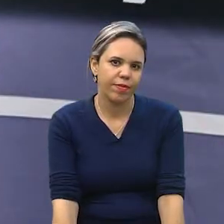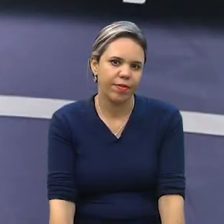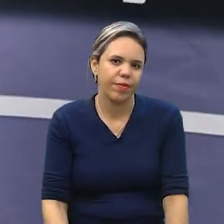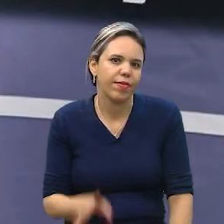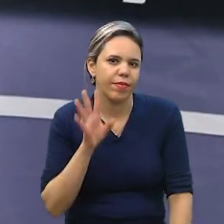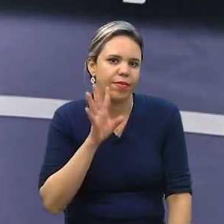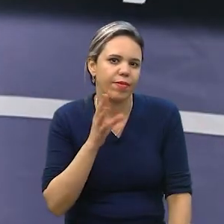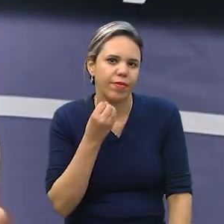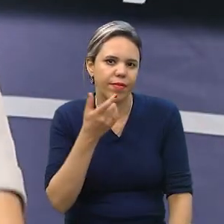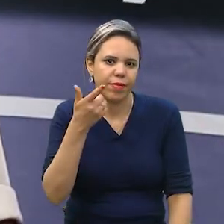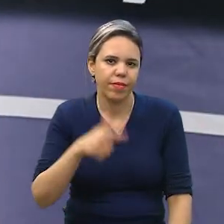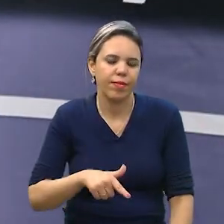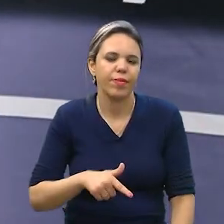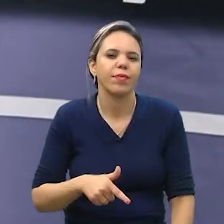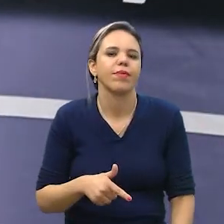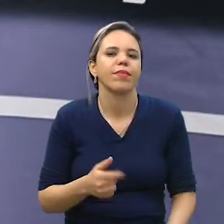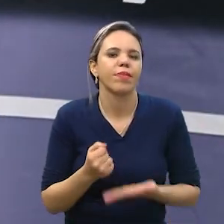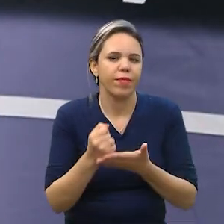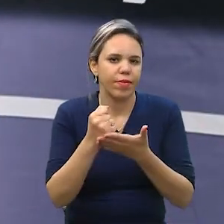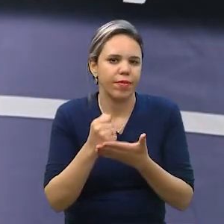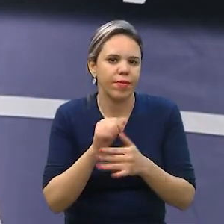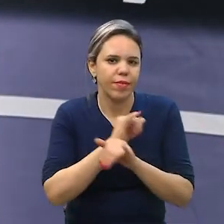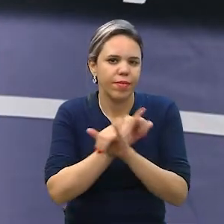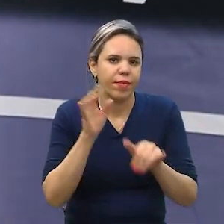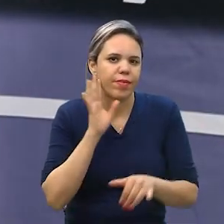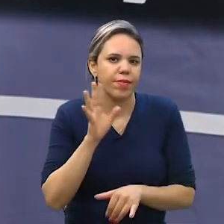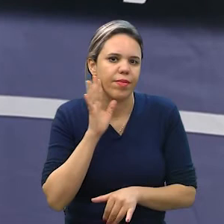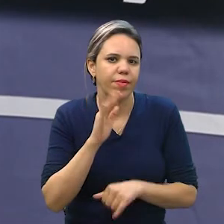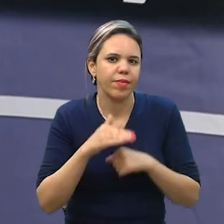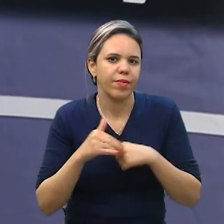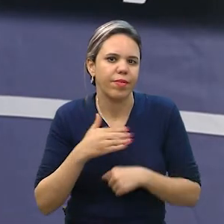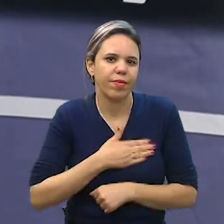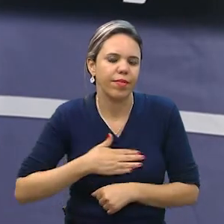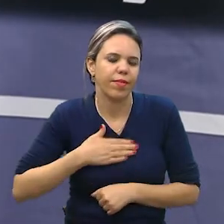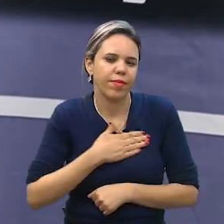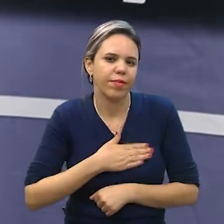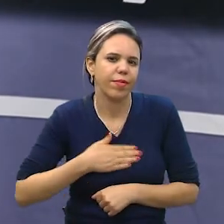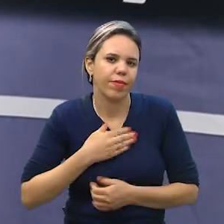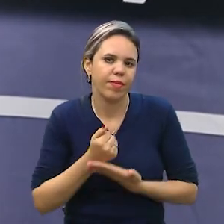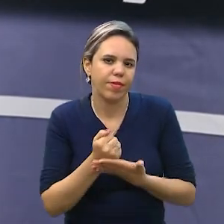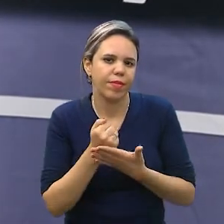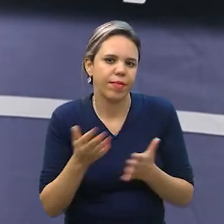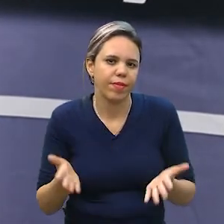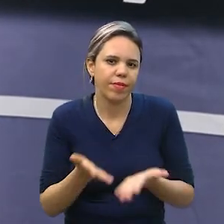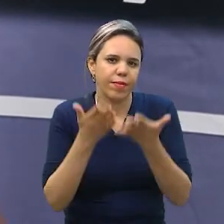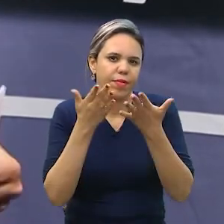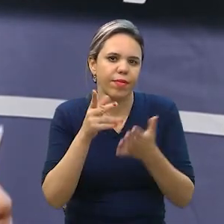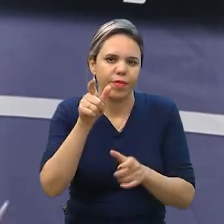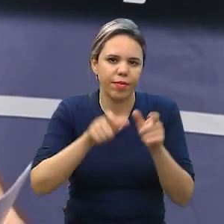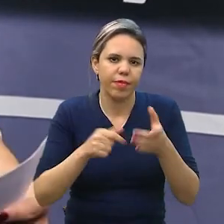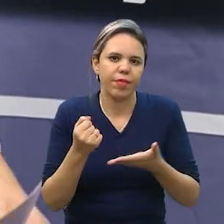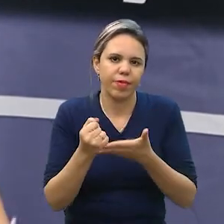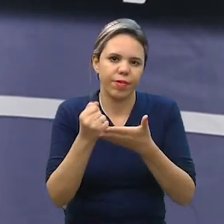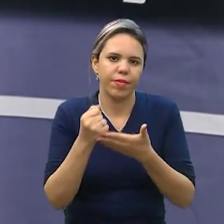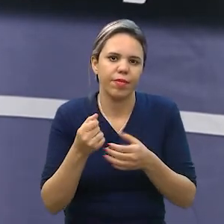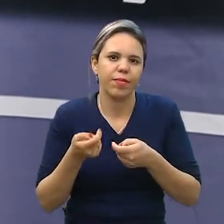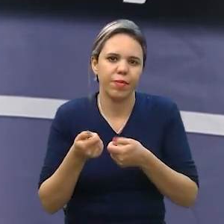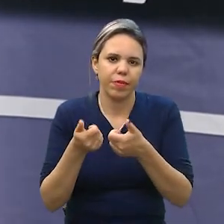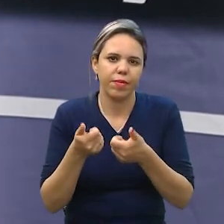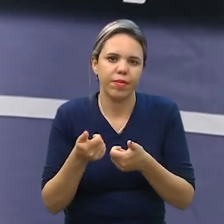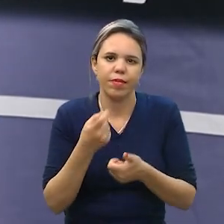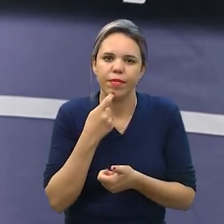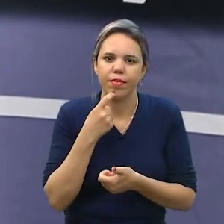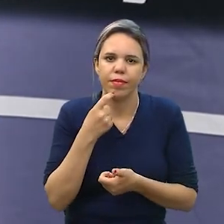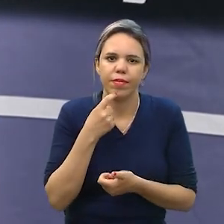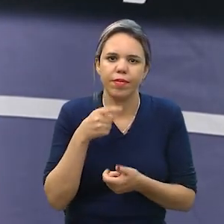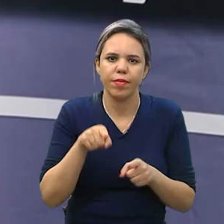Muito bem, mais um giro solidário com notícias quentinhas que deixam o nosso coração aquecido, com gente fazendo o bem, não só em